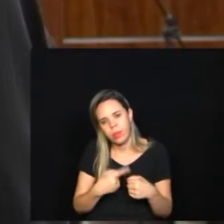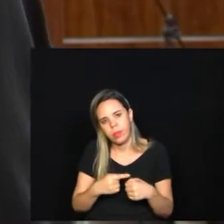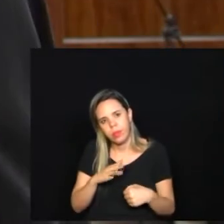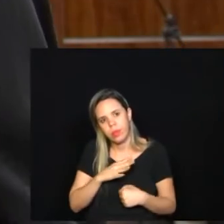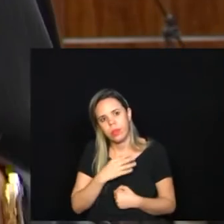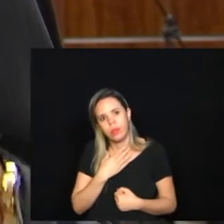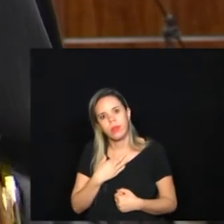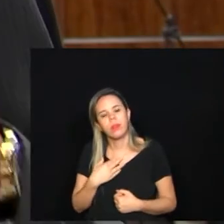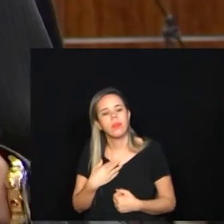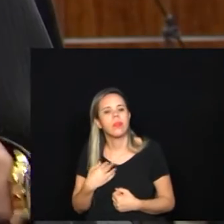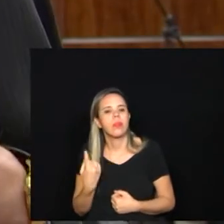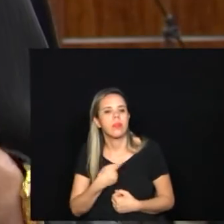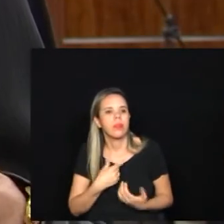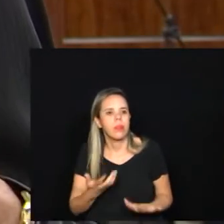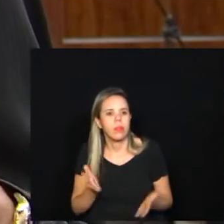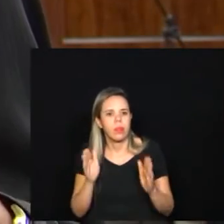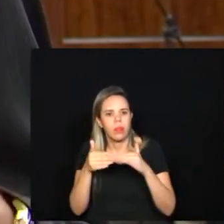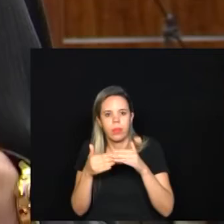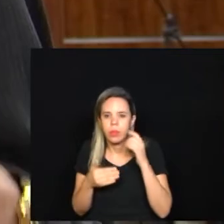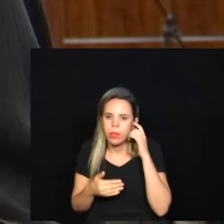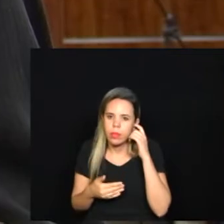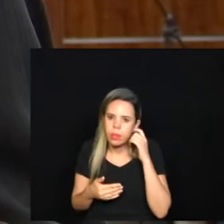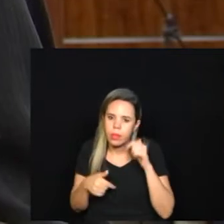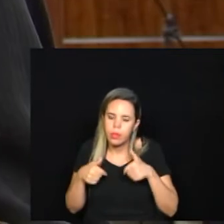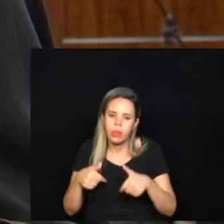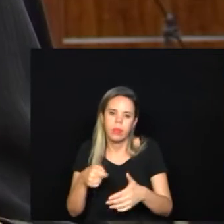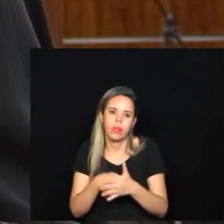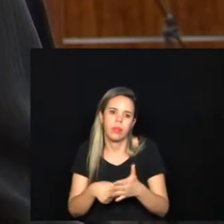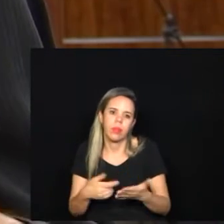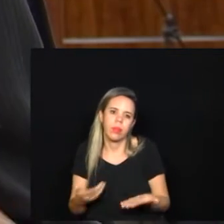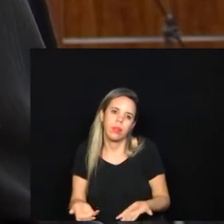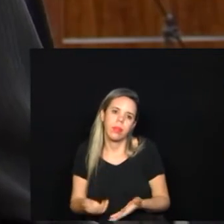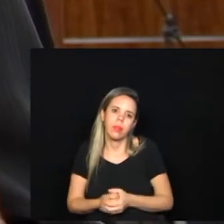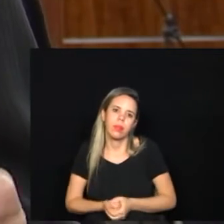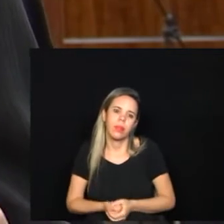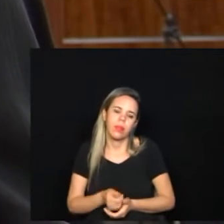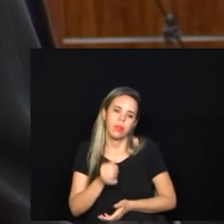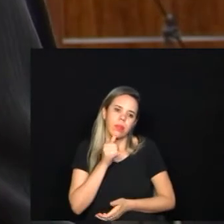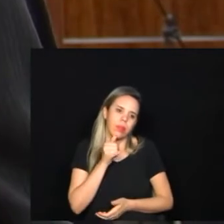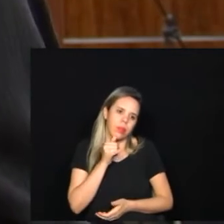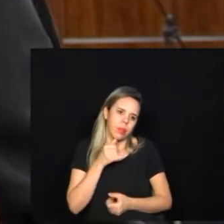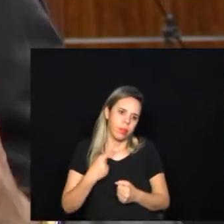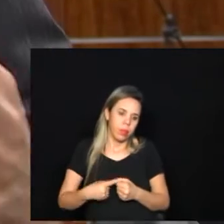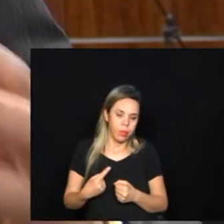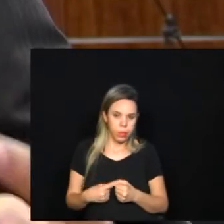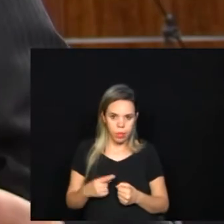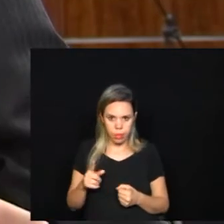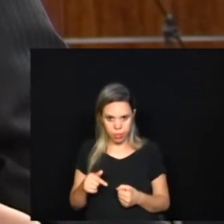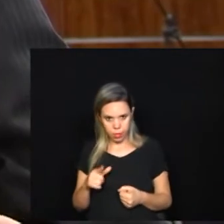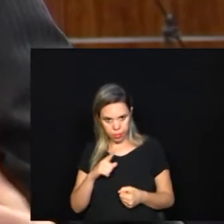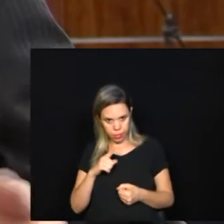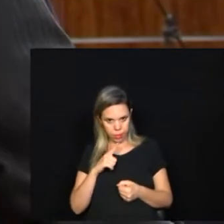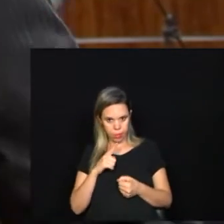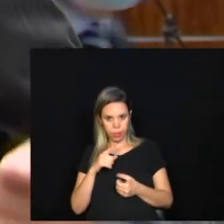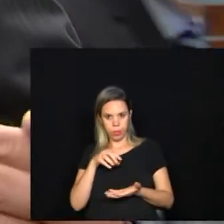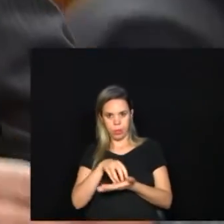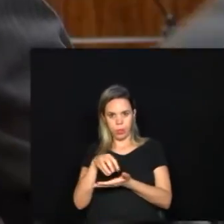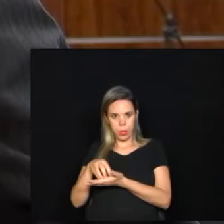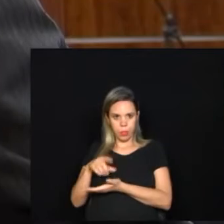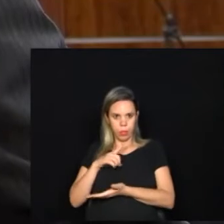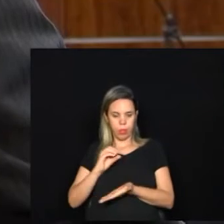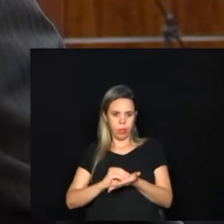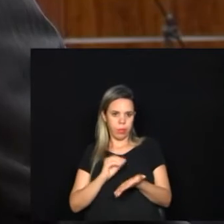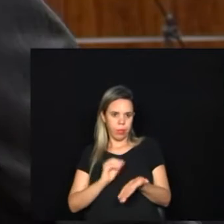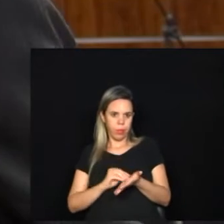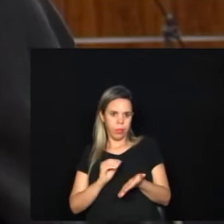município. Então nós queremos focar as nossas energias nisso, né? Então, por exemplo, a rede municipal tem algumas unidades que têm déficit